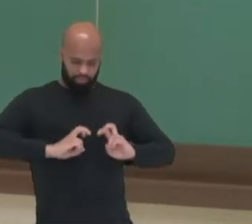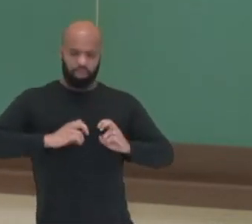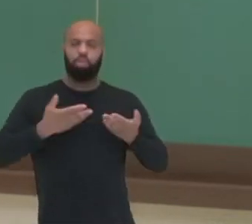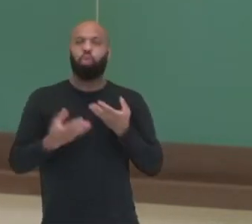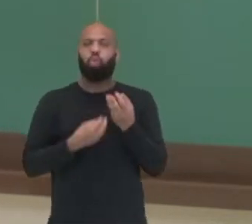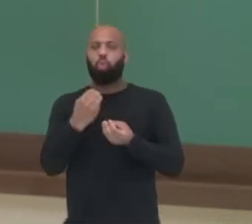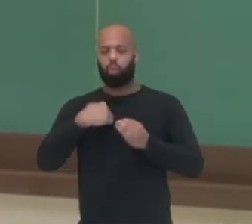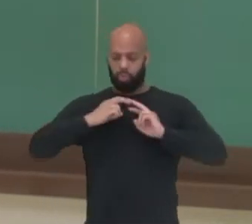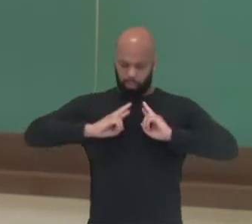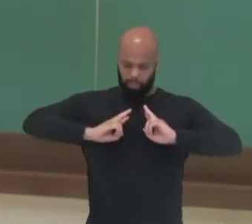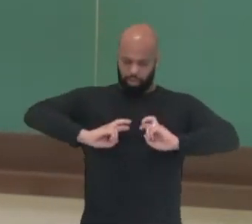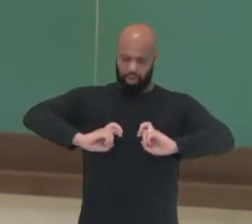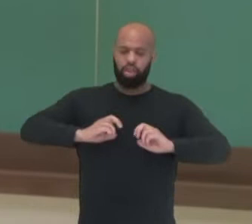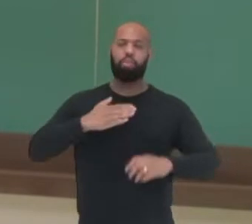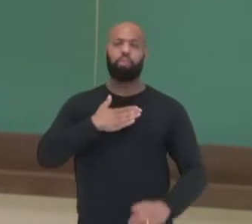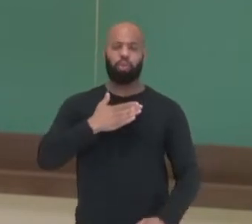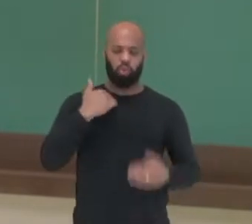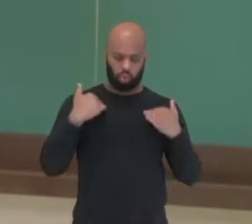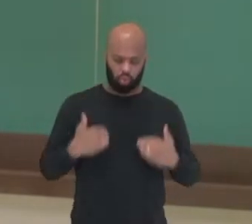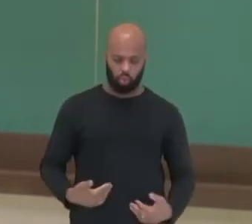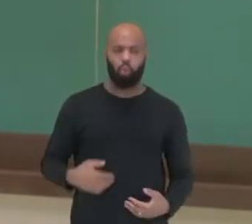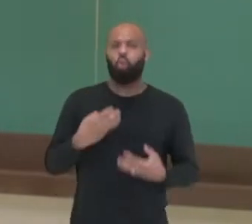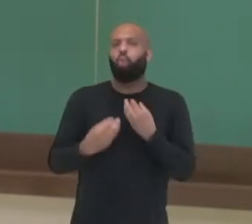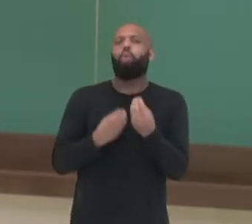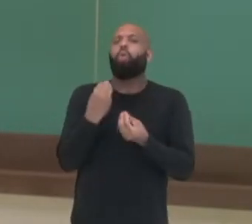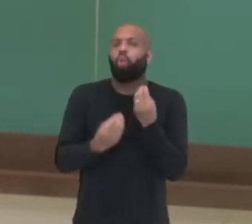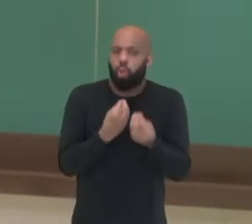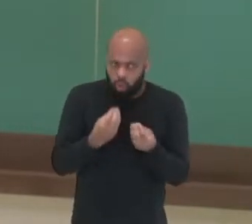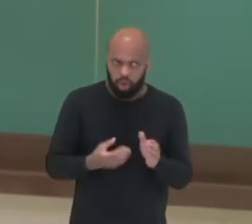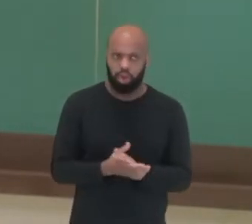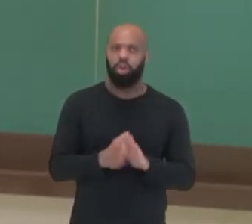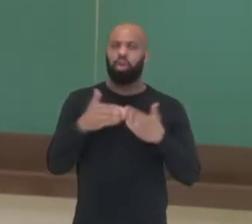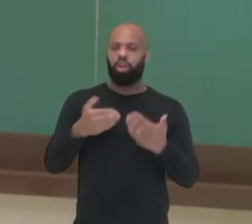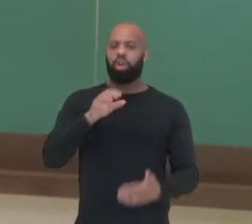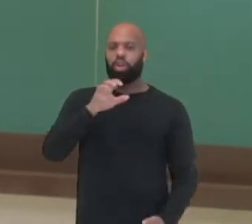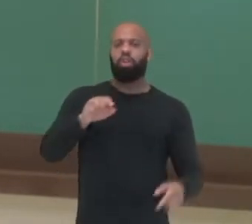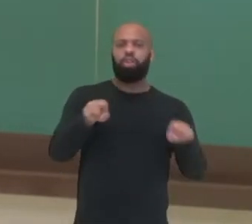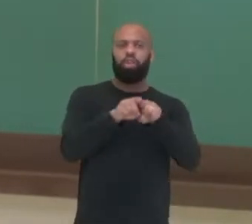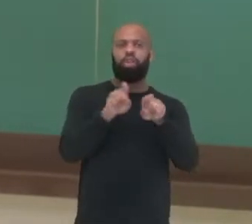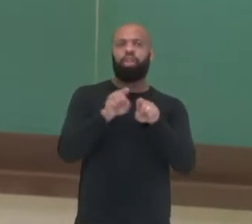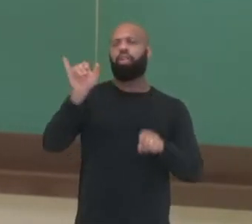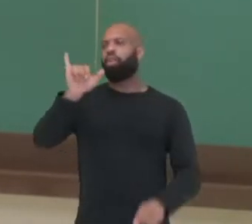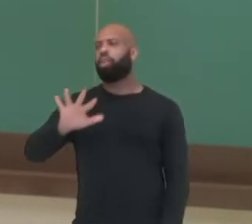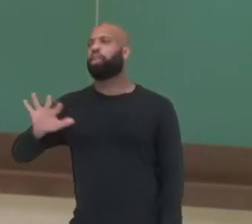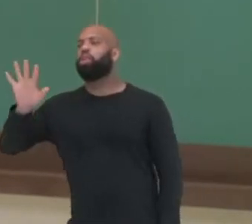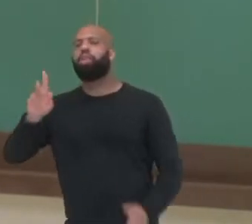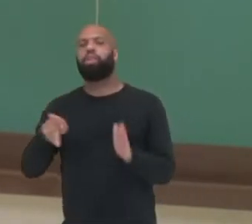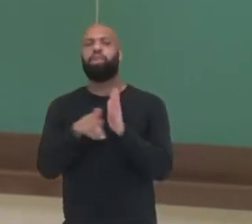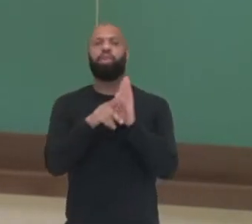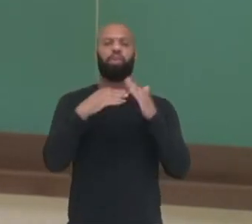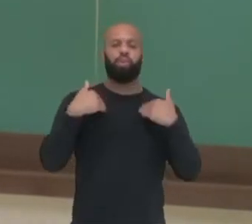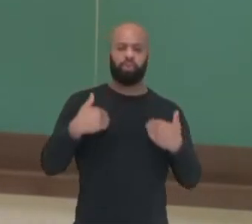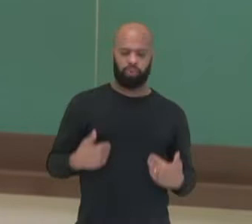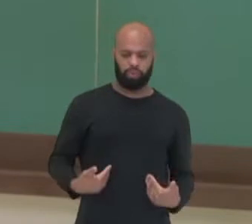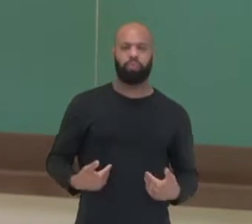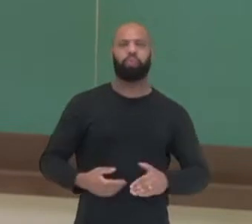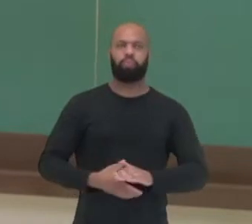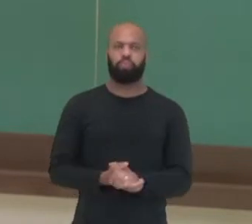vejo o meu corpo? Como eu vejo o meu rosto? Como eu vejo o meu corpo? Então, isso é a imagem corporal, tá?